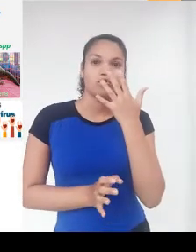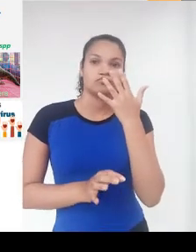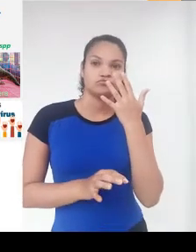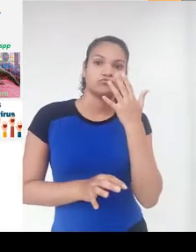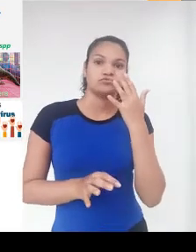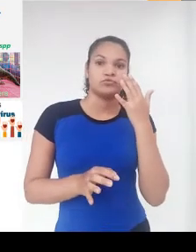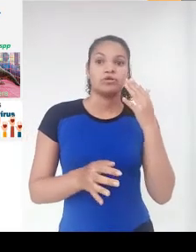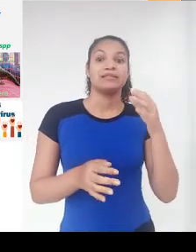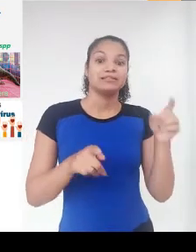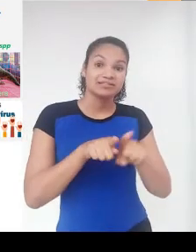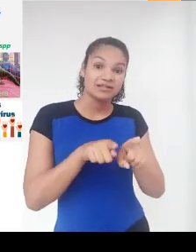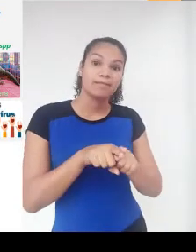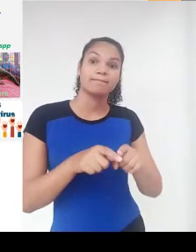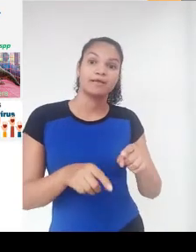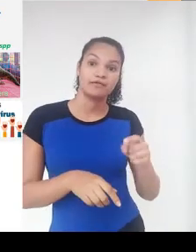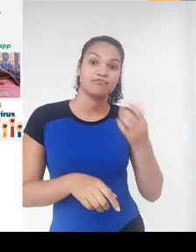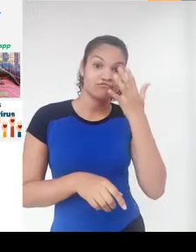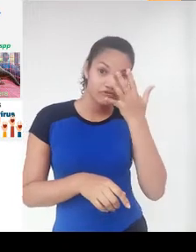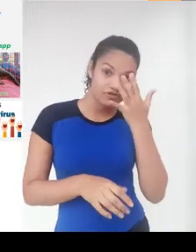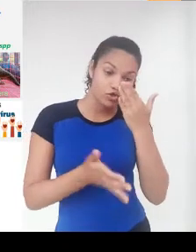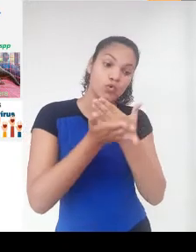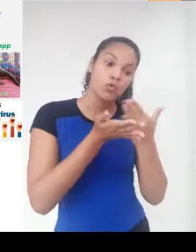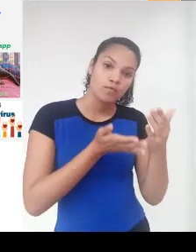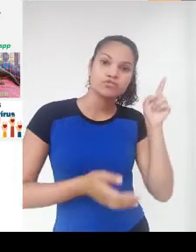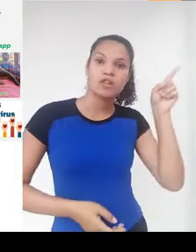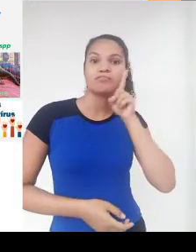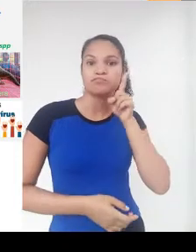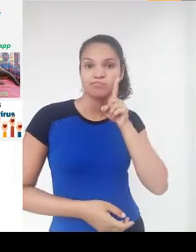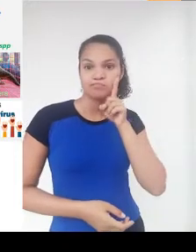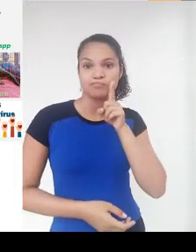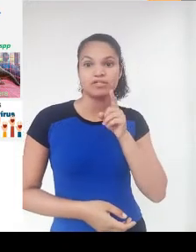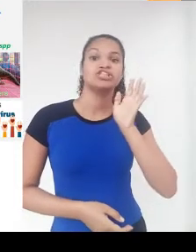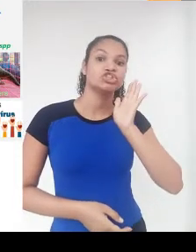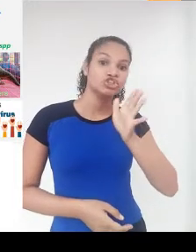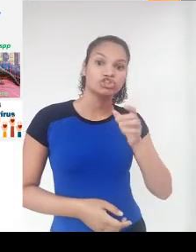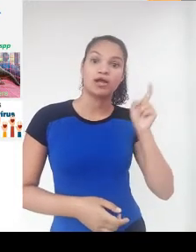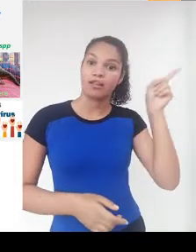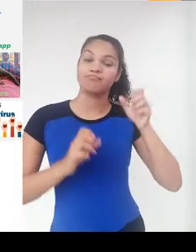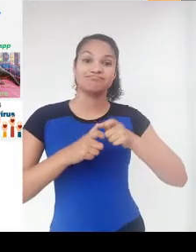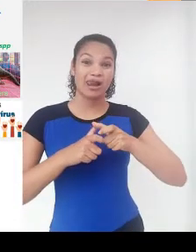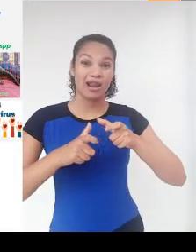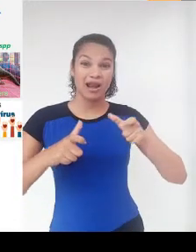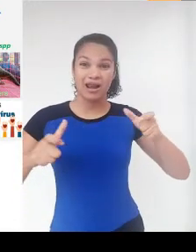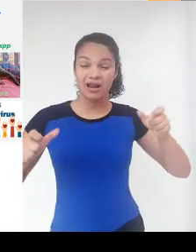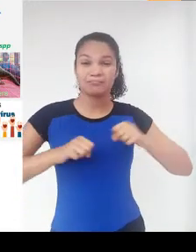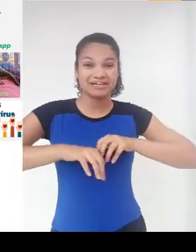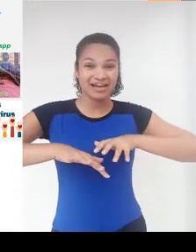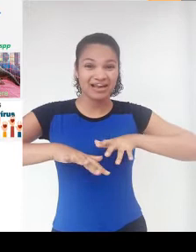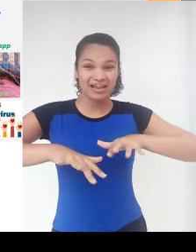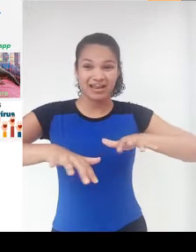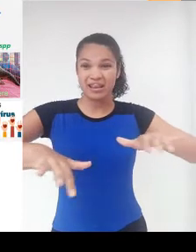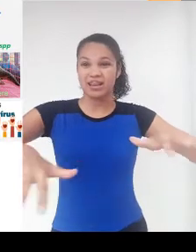nos Estados Unidos. E hoje nós vemos a situação nos Estados Unidos como está, do crescimento